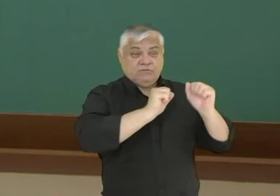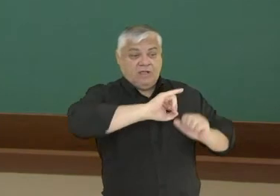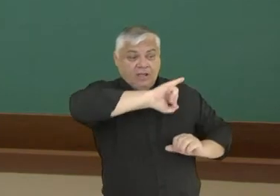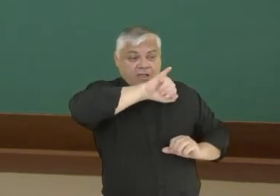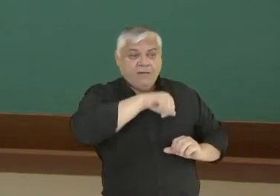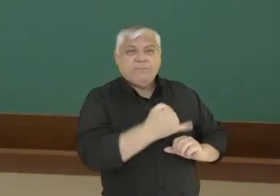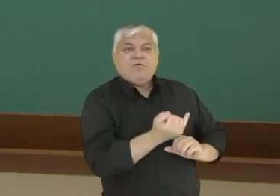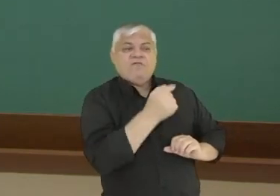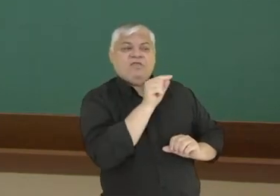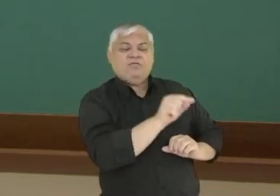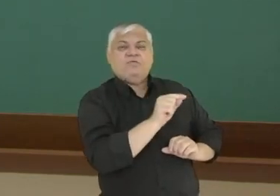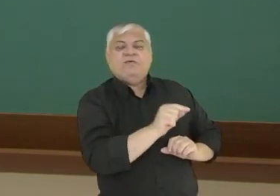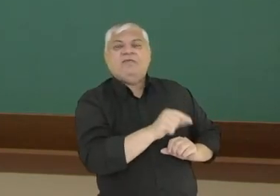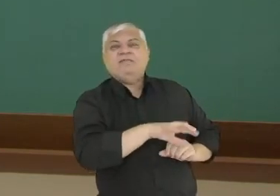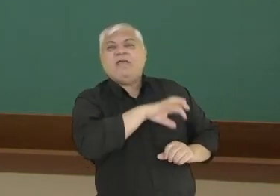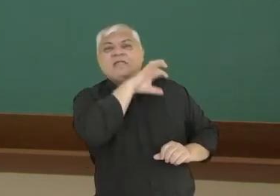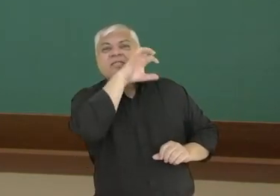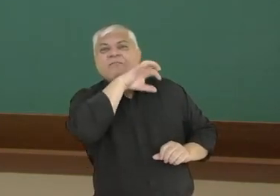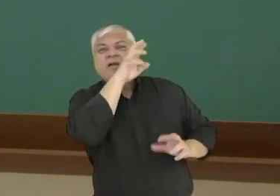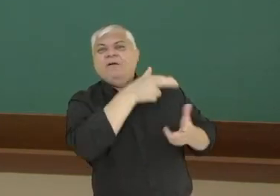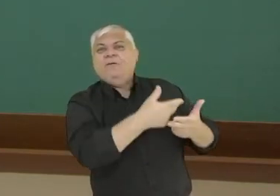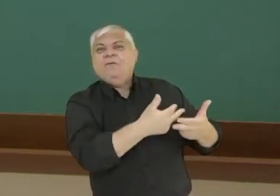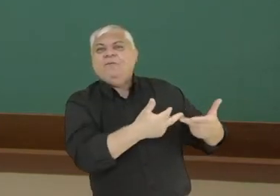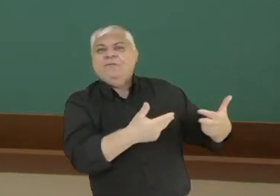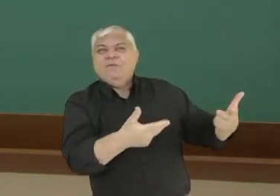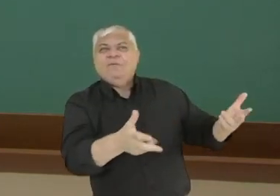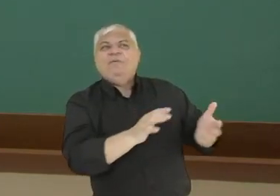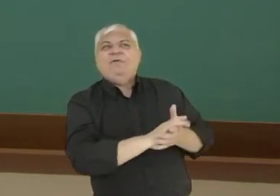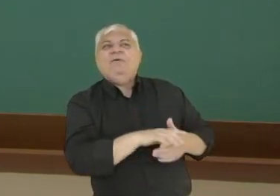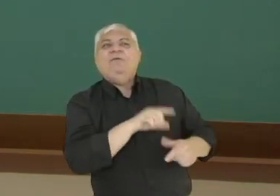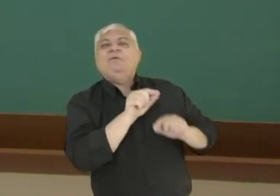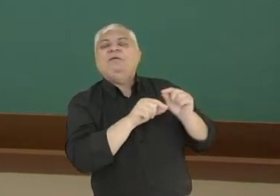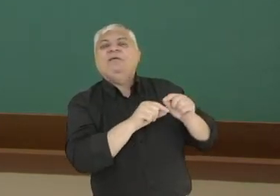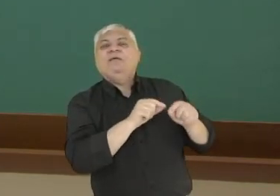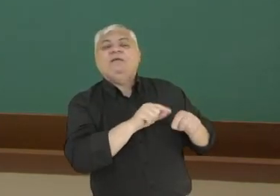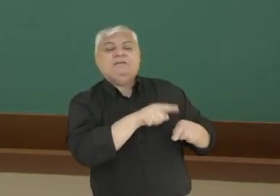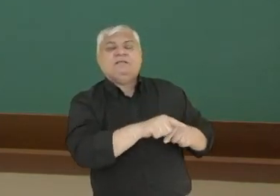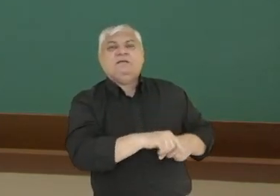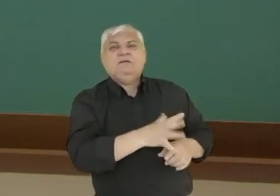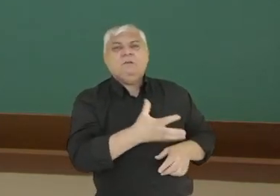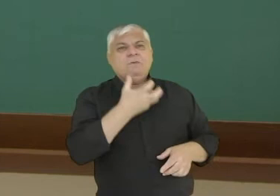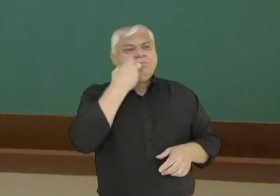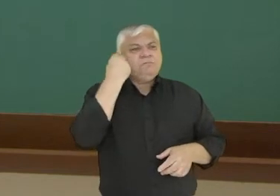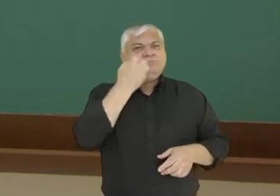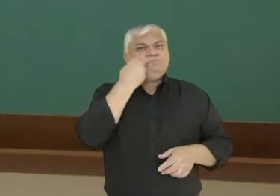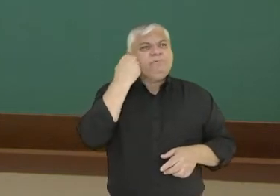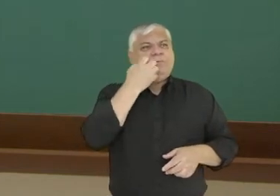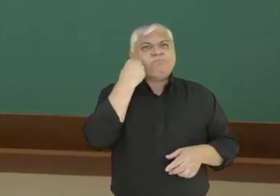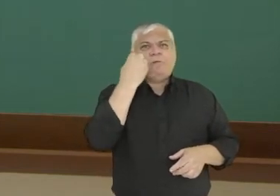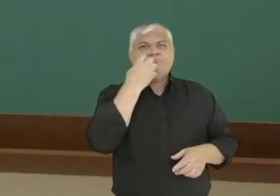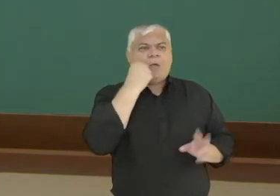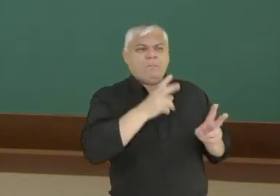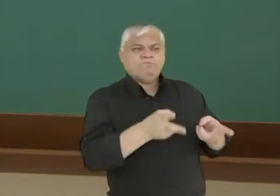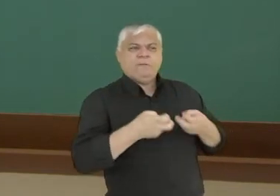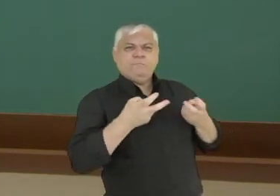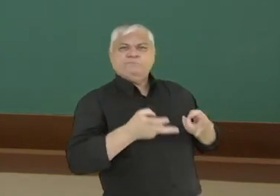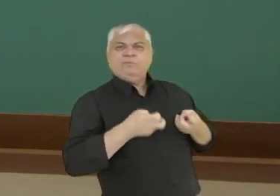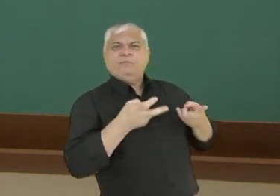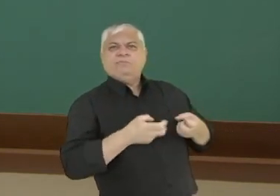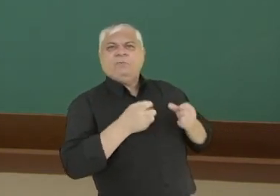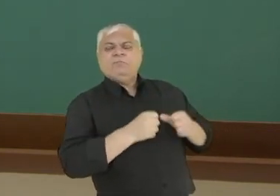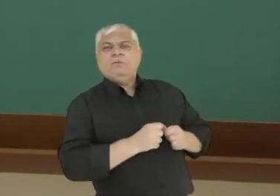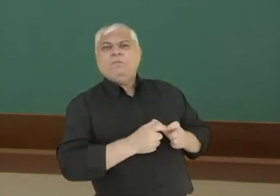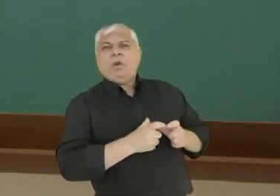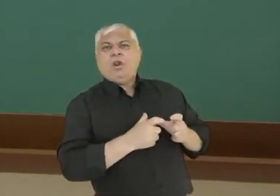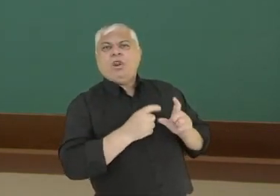que vem a criação de animais e isso vai fazer com que os lucros né sejam ainda maiores